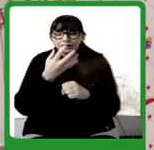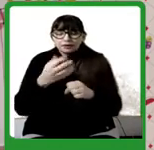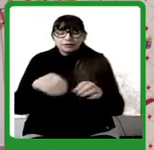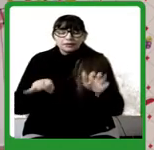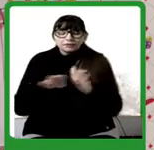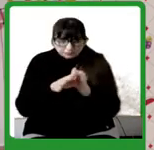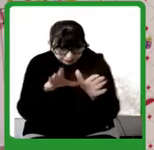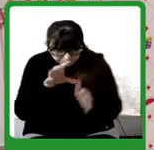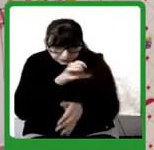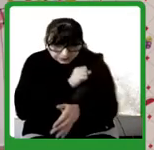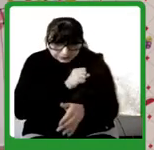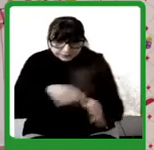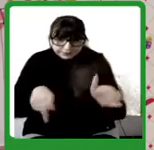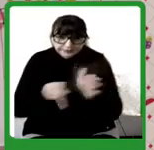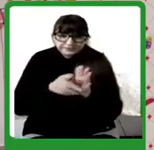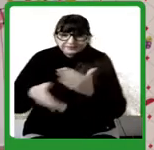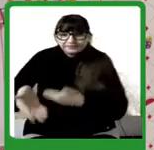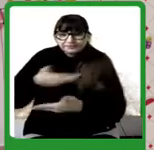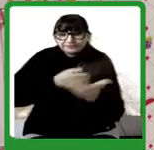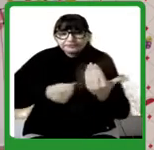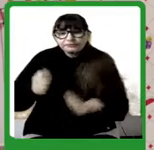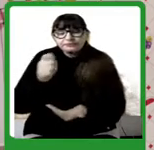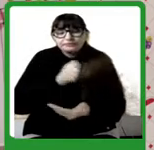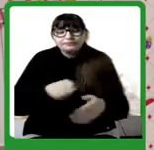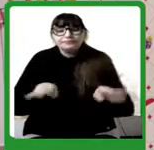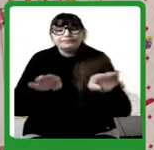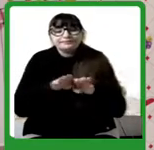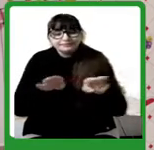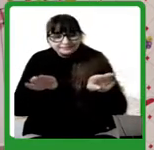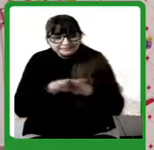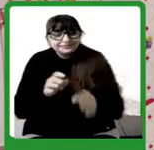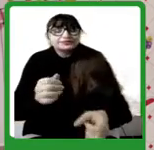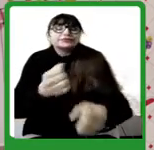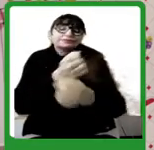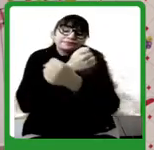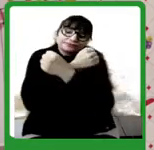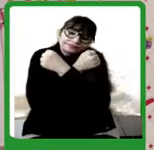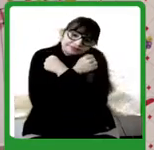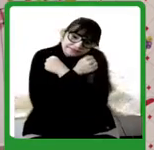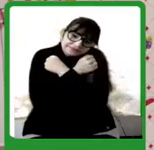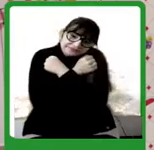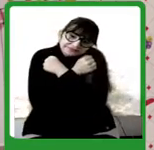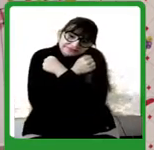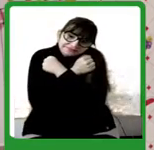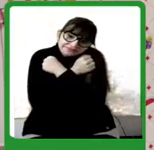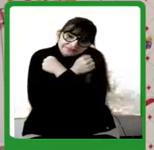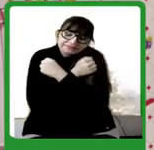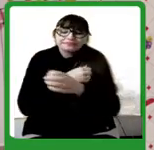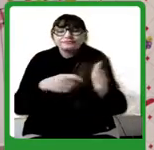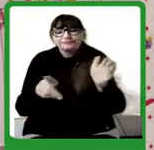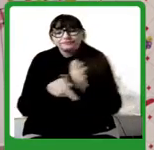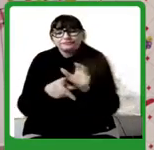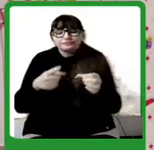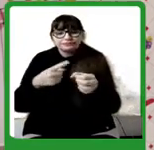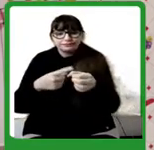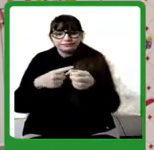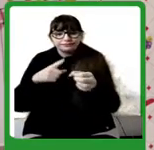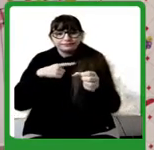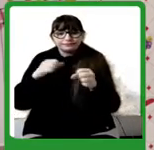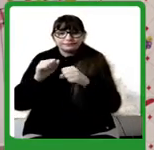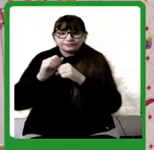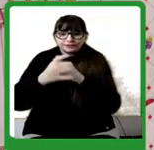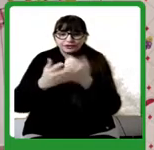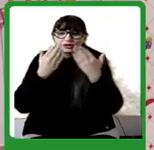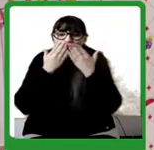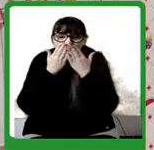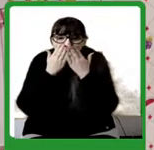Para todos os associados também, um abração para todas as cidades que tem Sicredi Alto Uruguai. Beijo